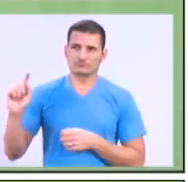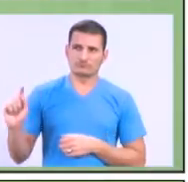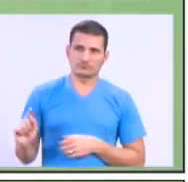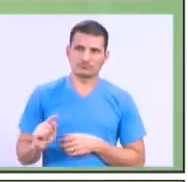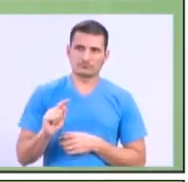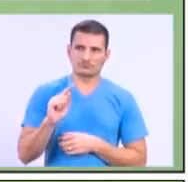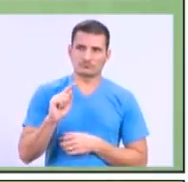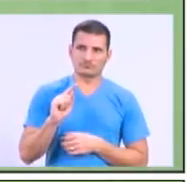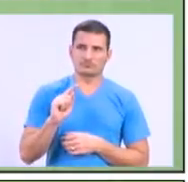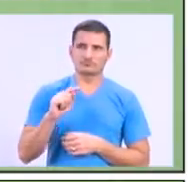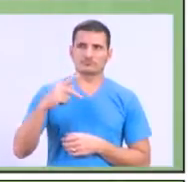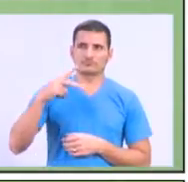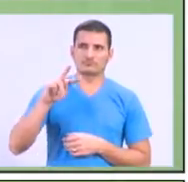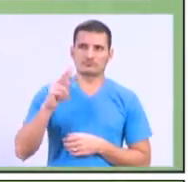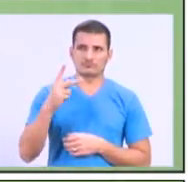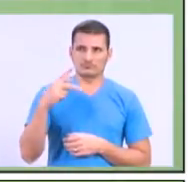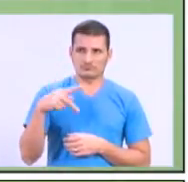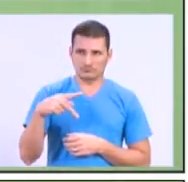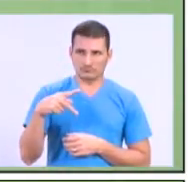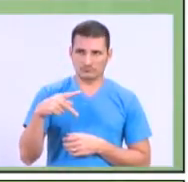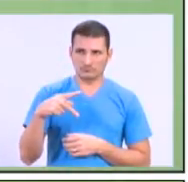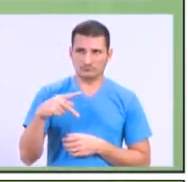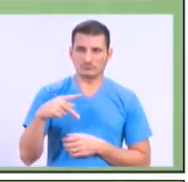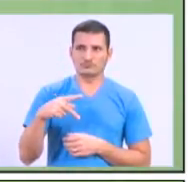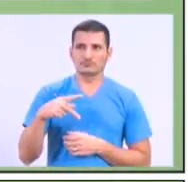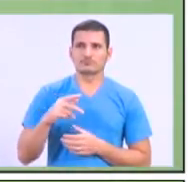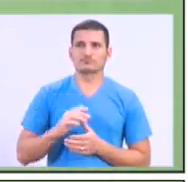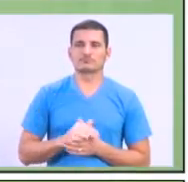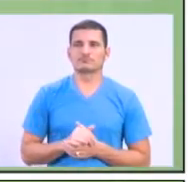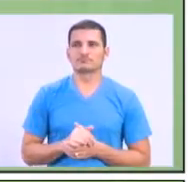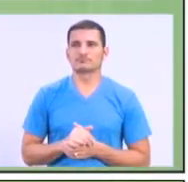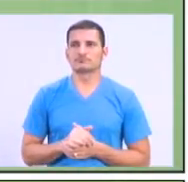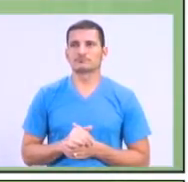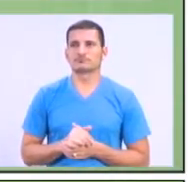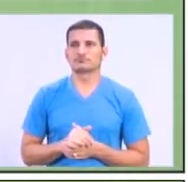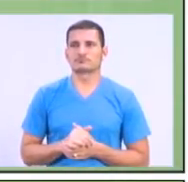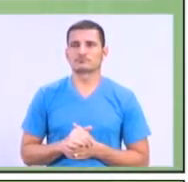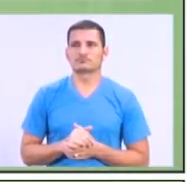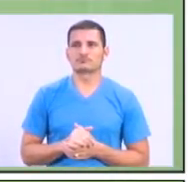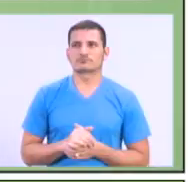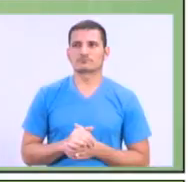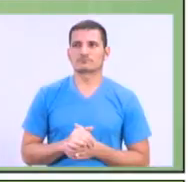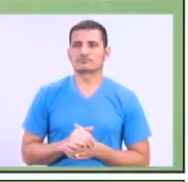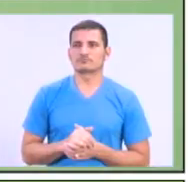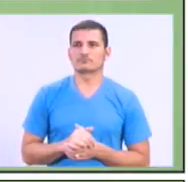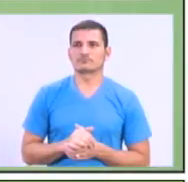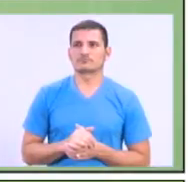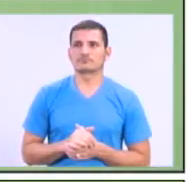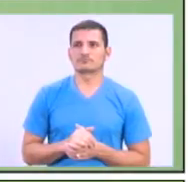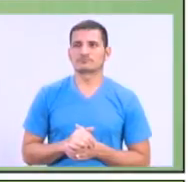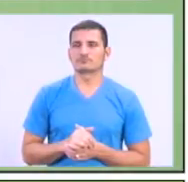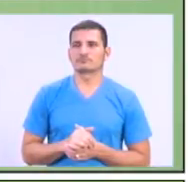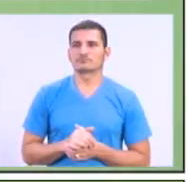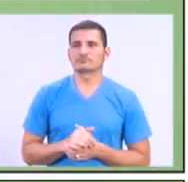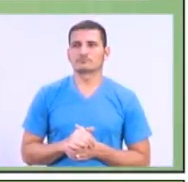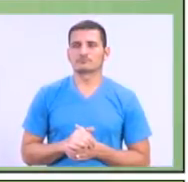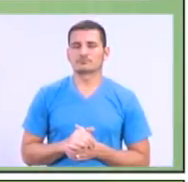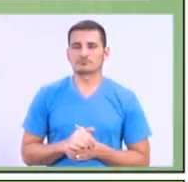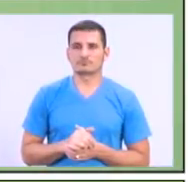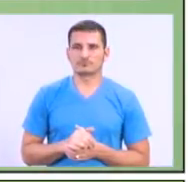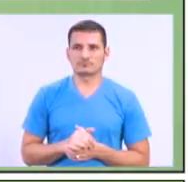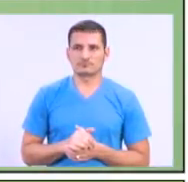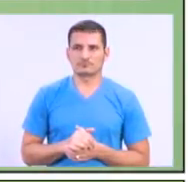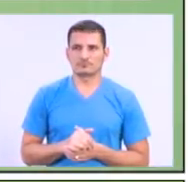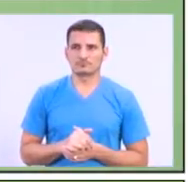PHP. Essas páginas são processadas com as informações que vieram do banco de dados, caso tenham vindo, caso não tenham